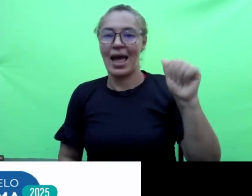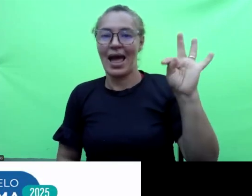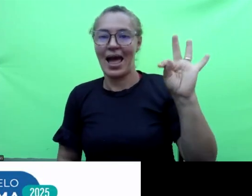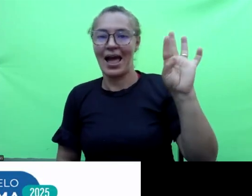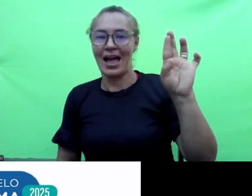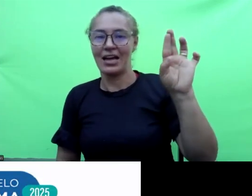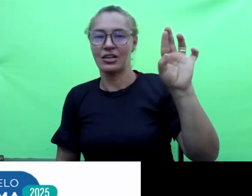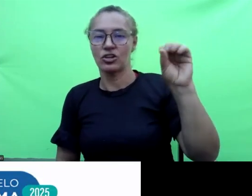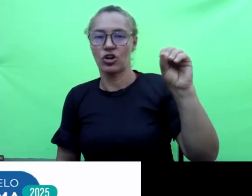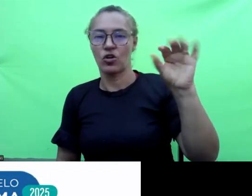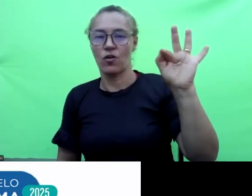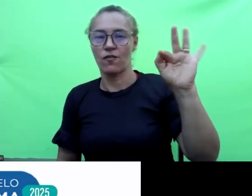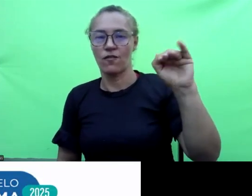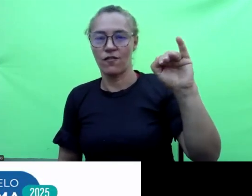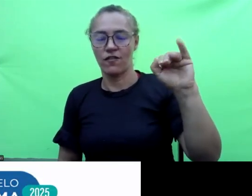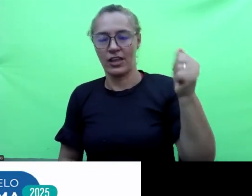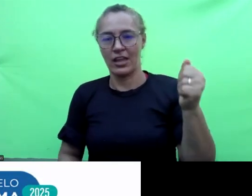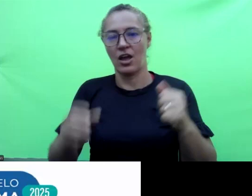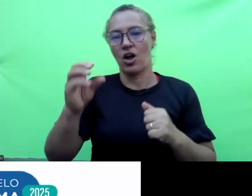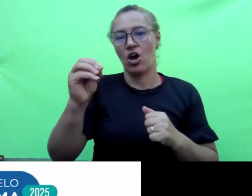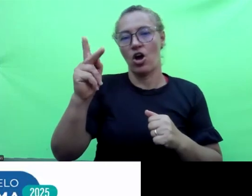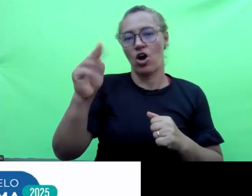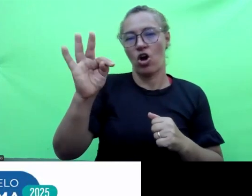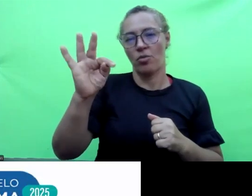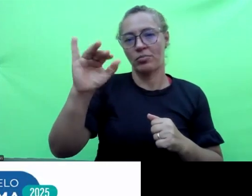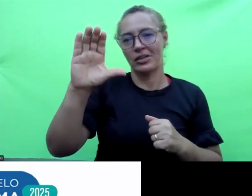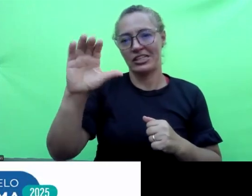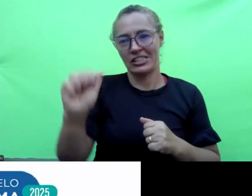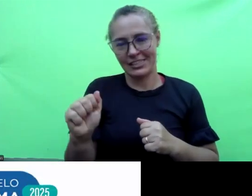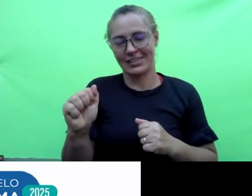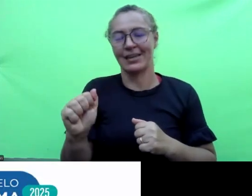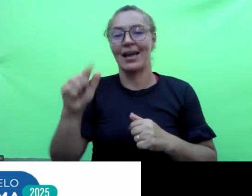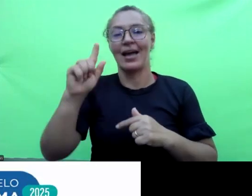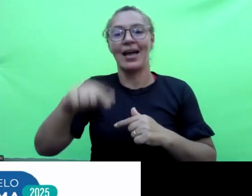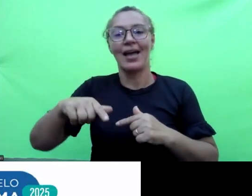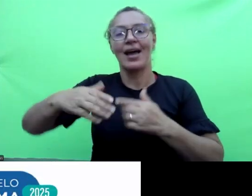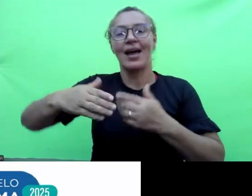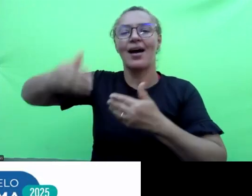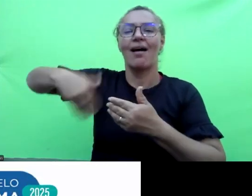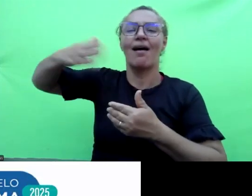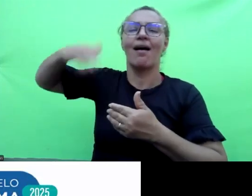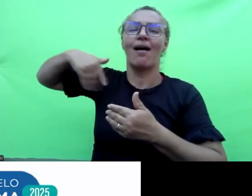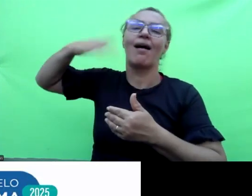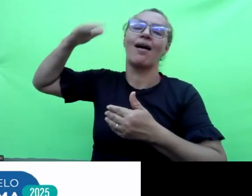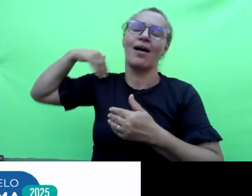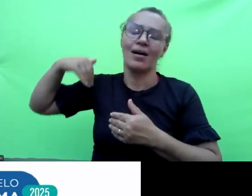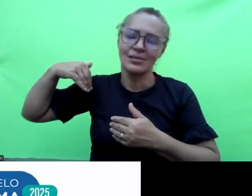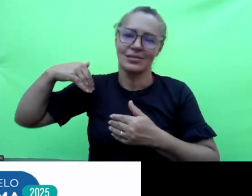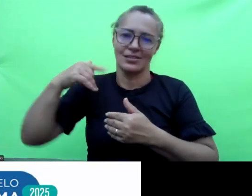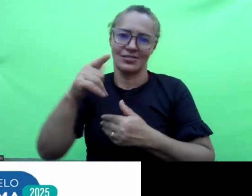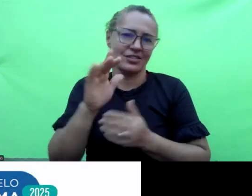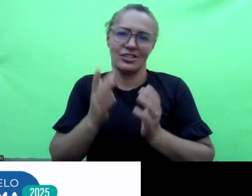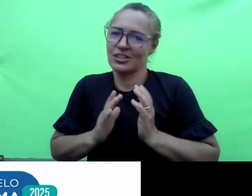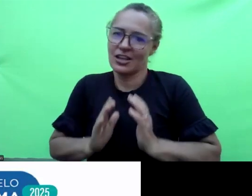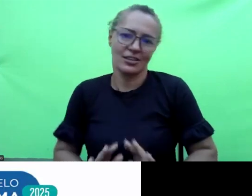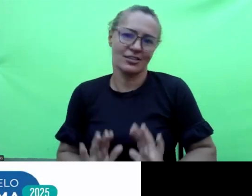uma degeneração hereditária do nervo óptico e que muitas vezes é confundida com glaucoma. Tá? Uma pessoa